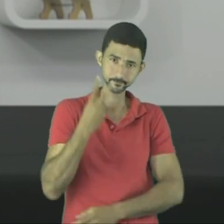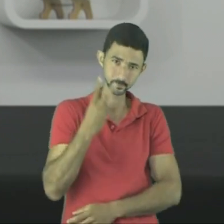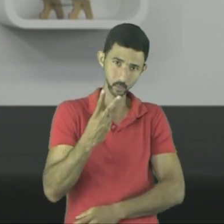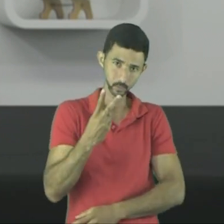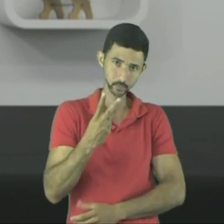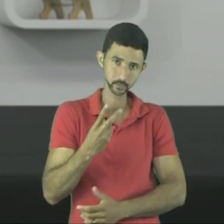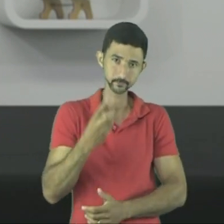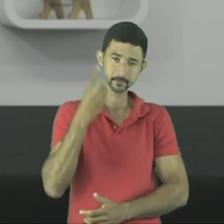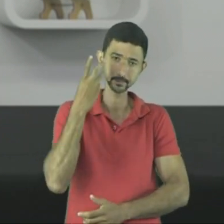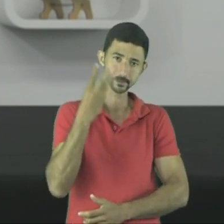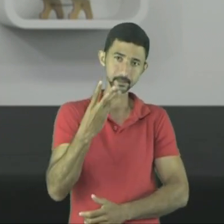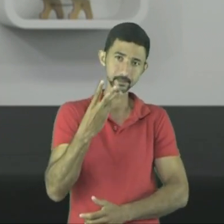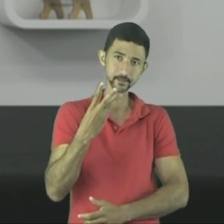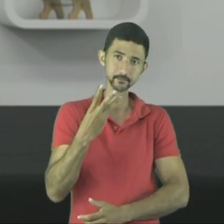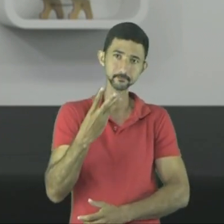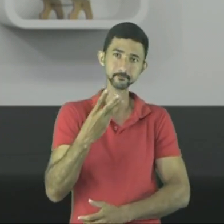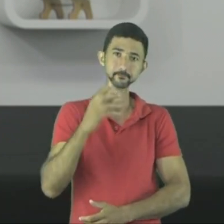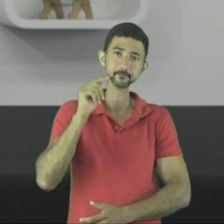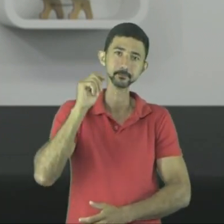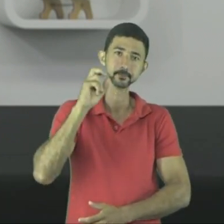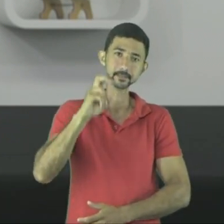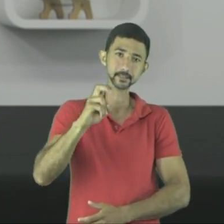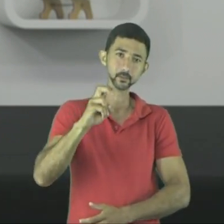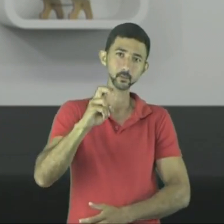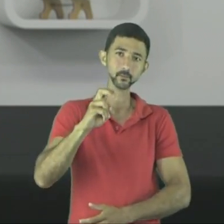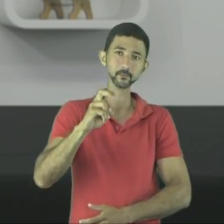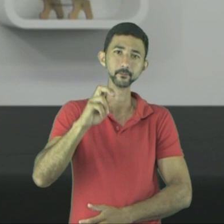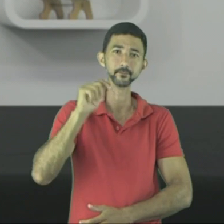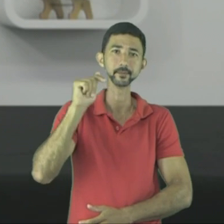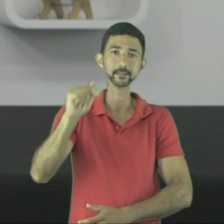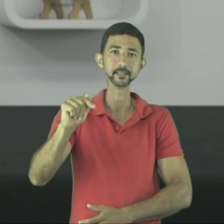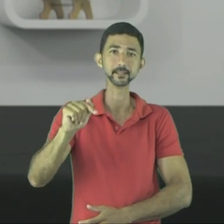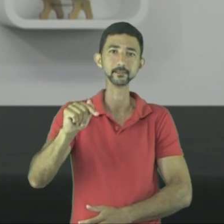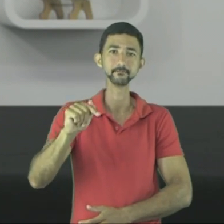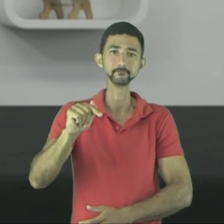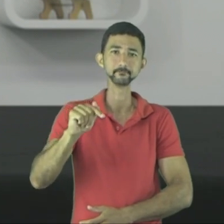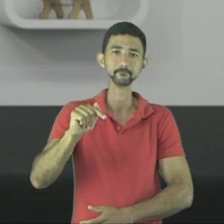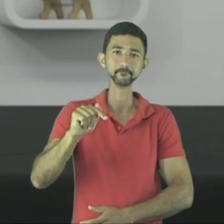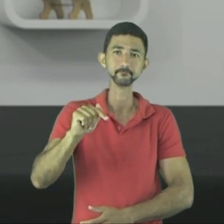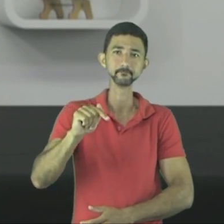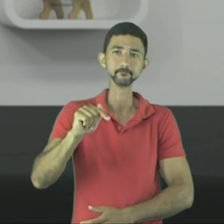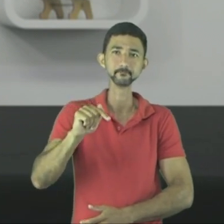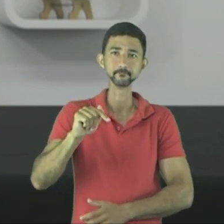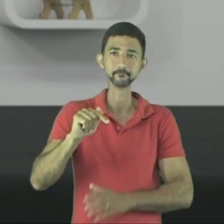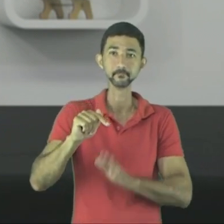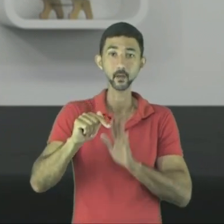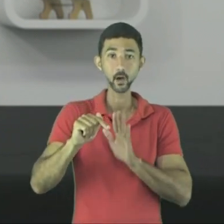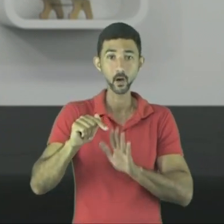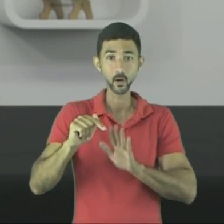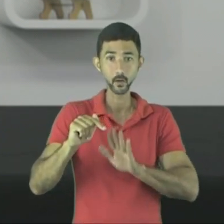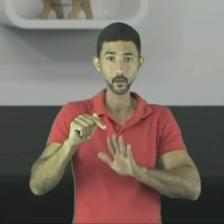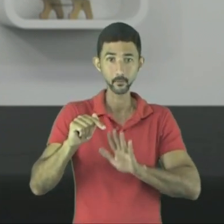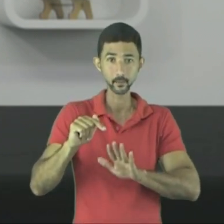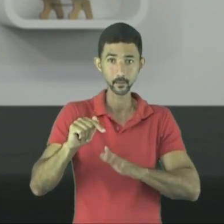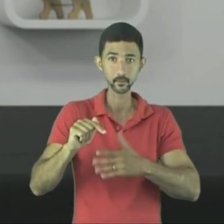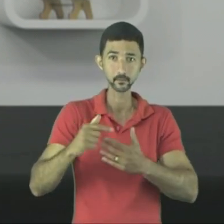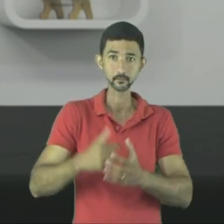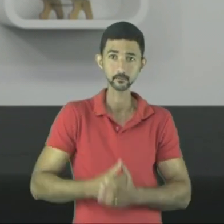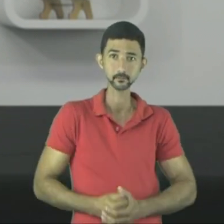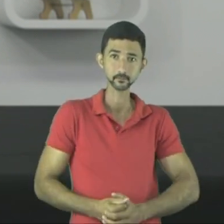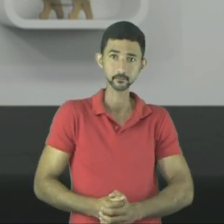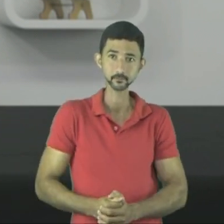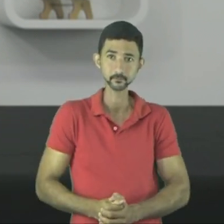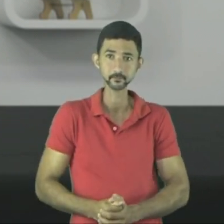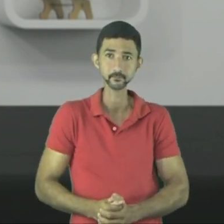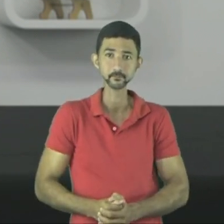2, 3, 5, 7. Calma que